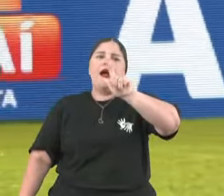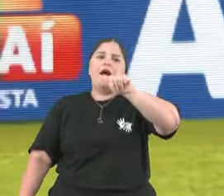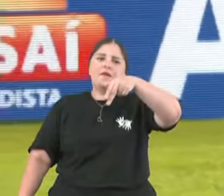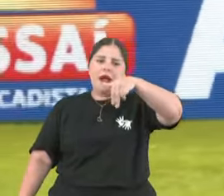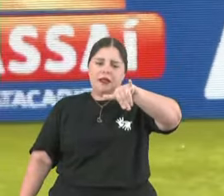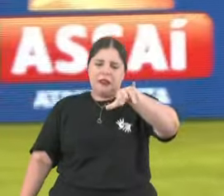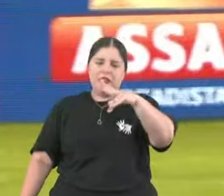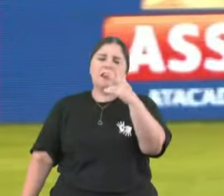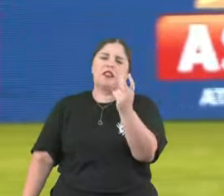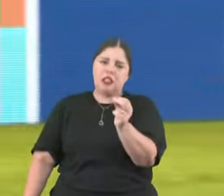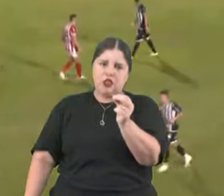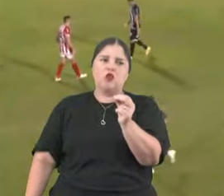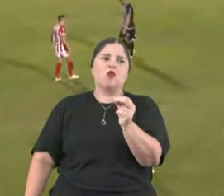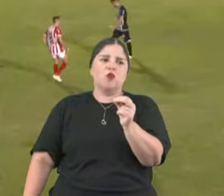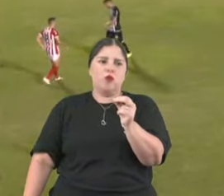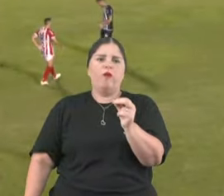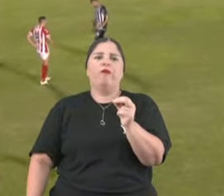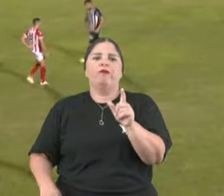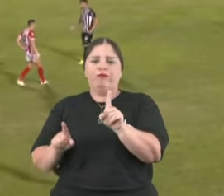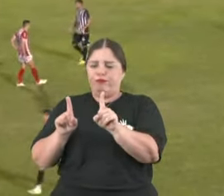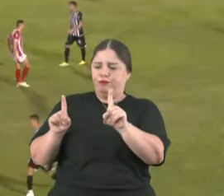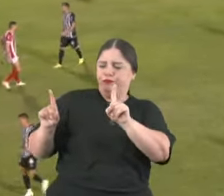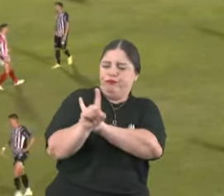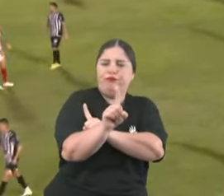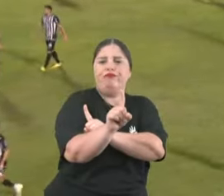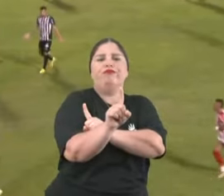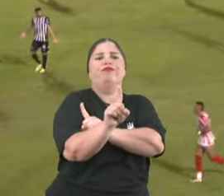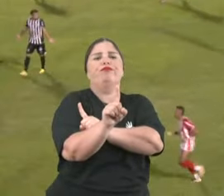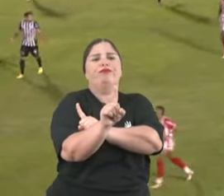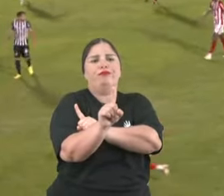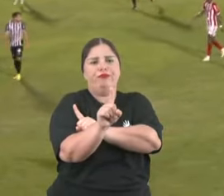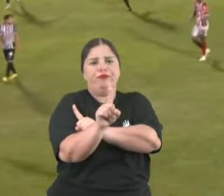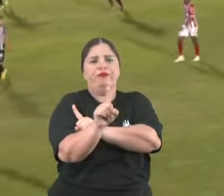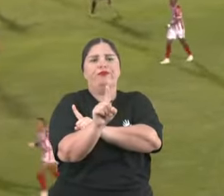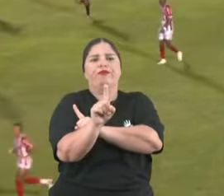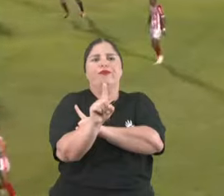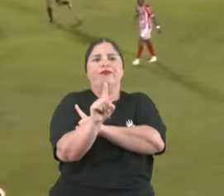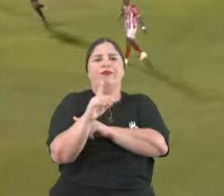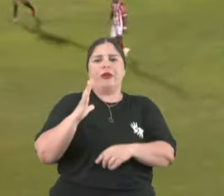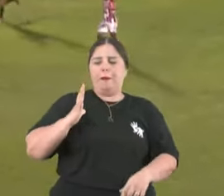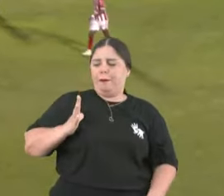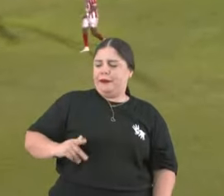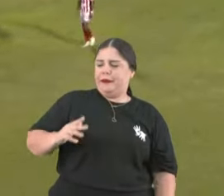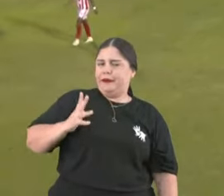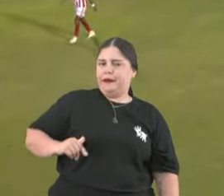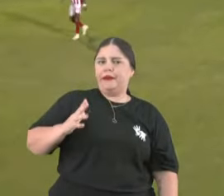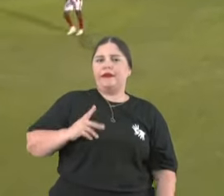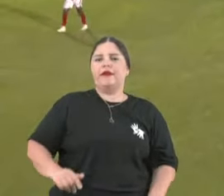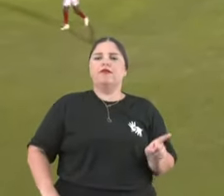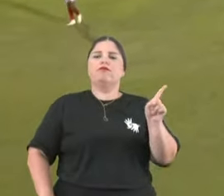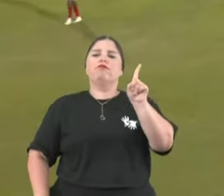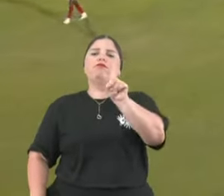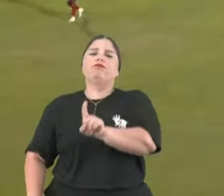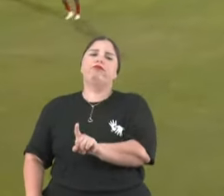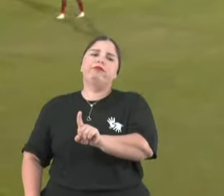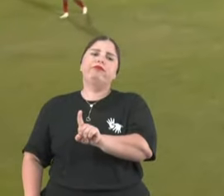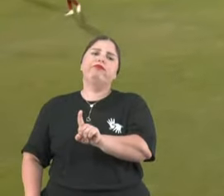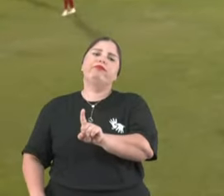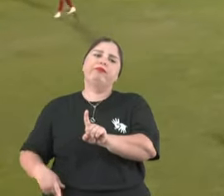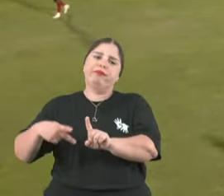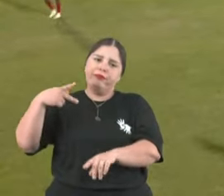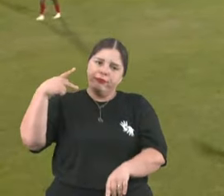real, é apenas bola para o CRB. Alagoano 2024 é massa, é aqui na tela da Band e da FAF